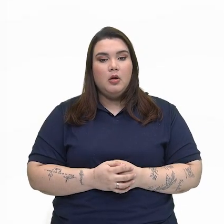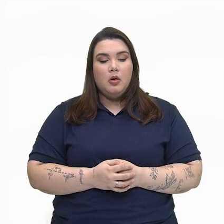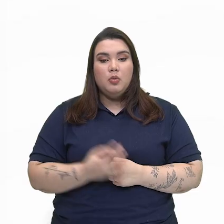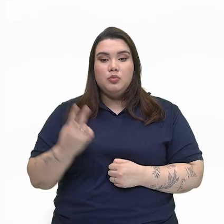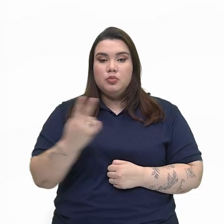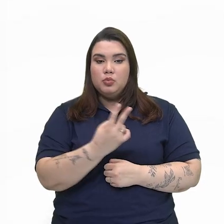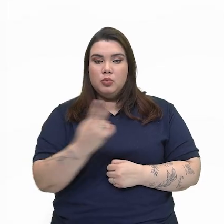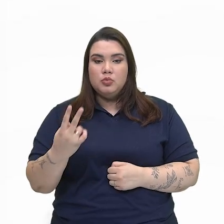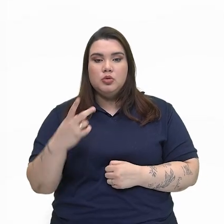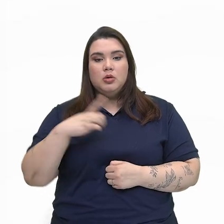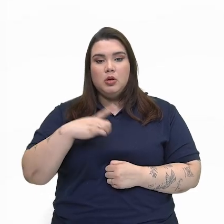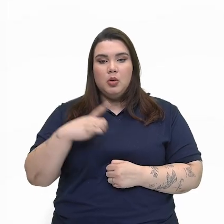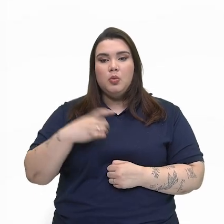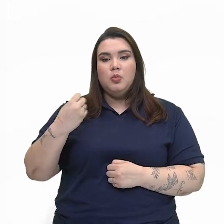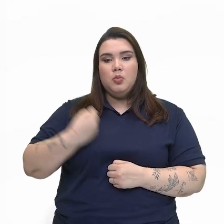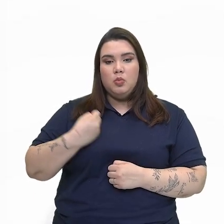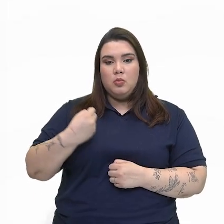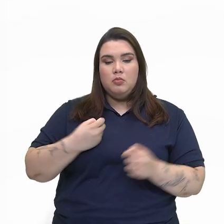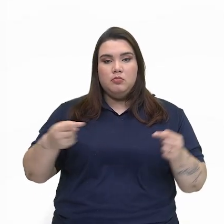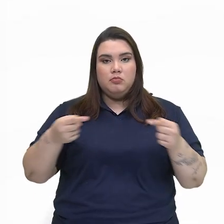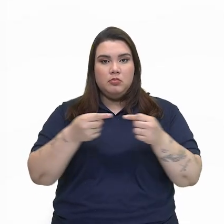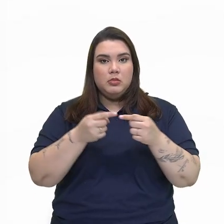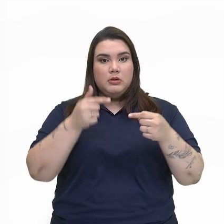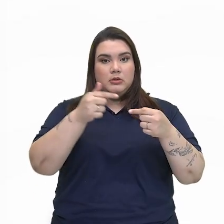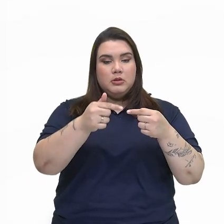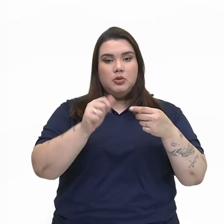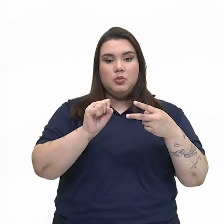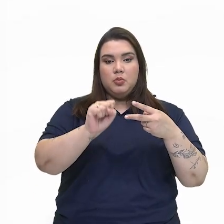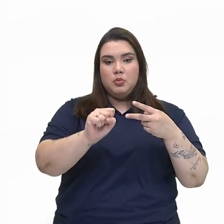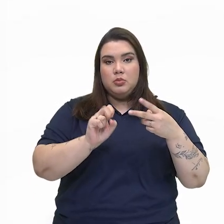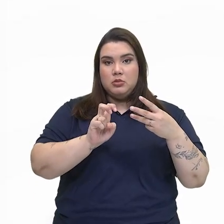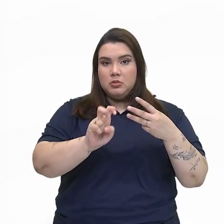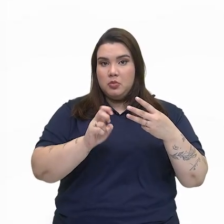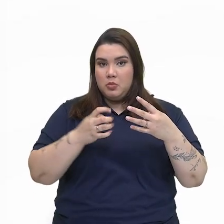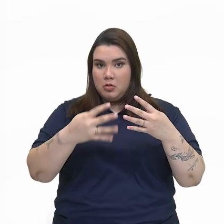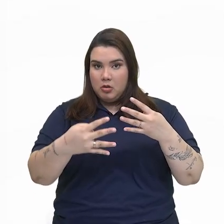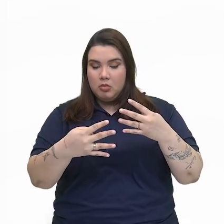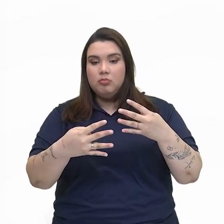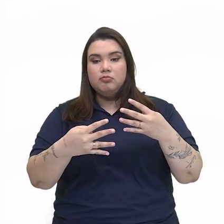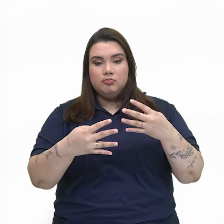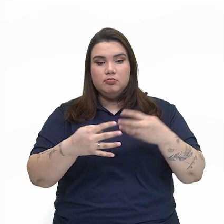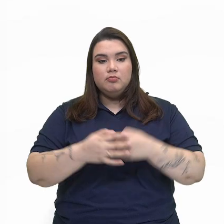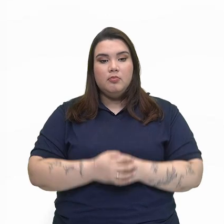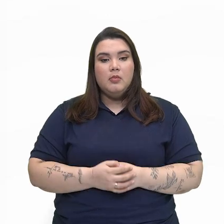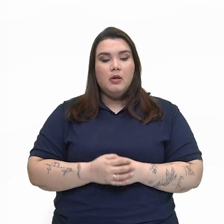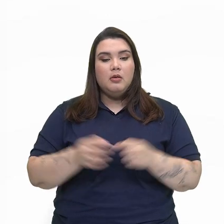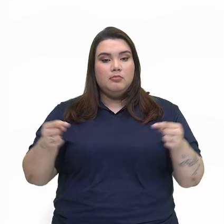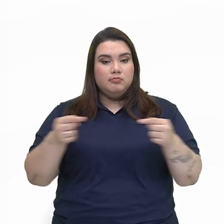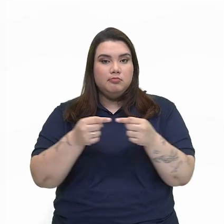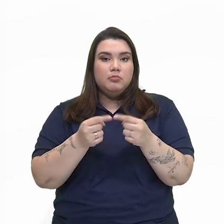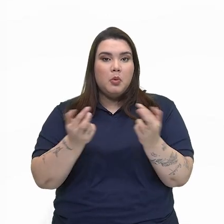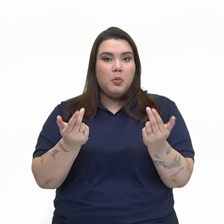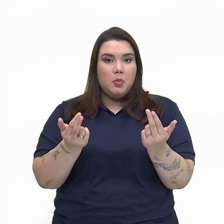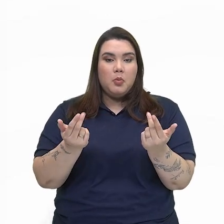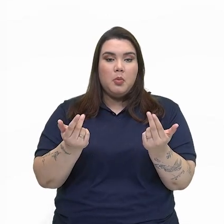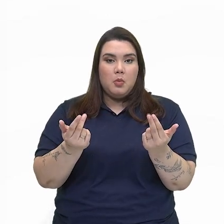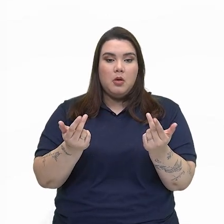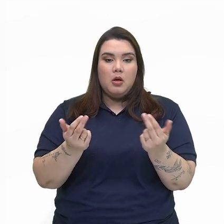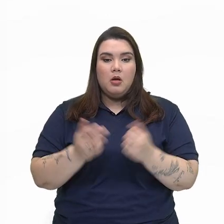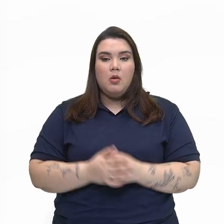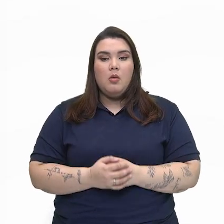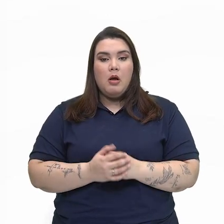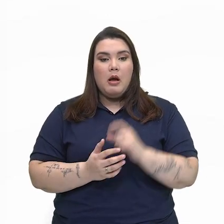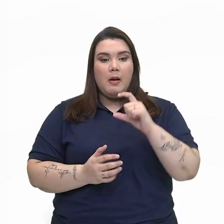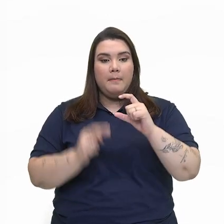têm os algarismos significativos 7, 8, 5, 4, essa aqui é a explicação, seguidos. A potência de 10